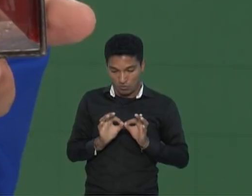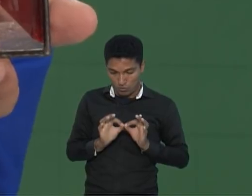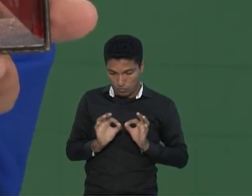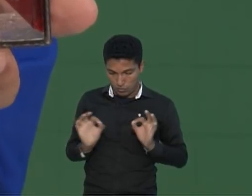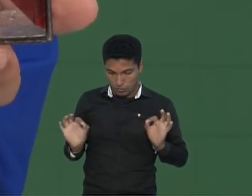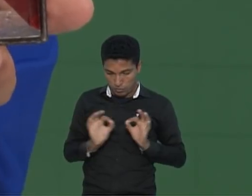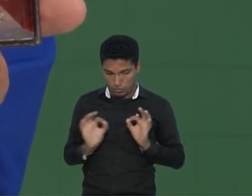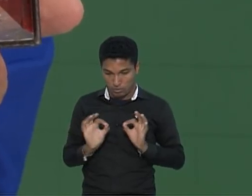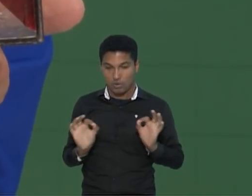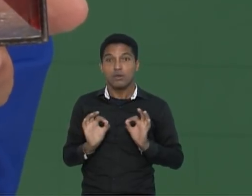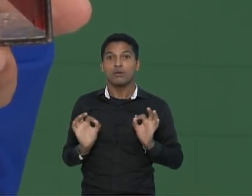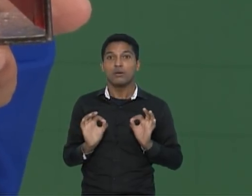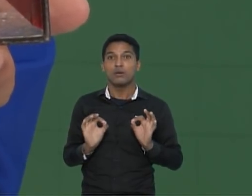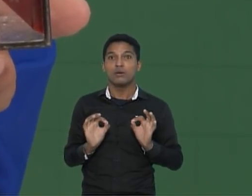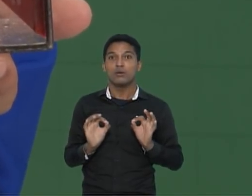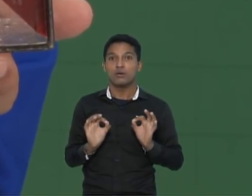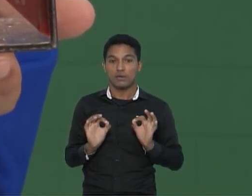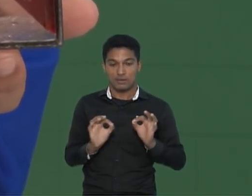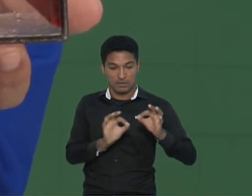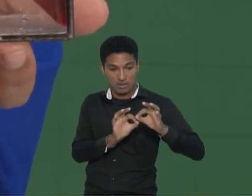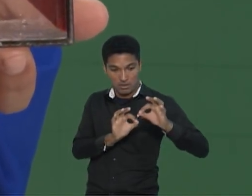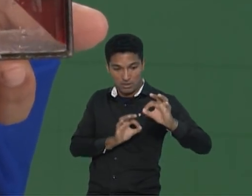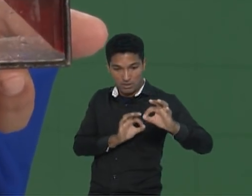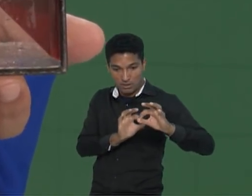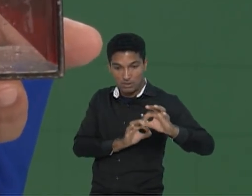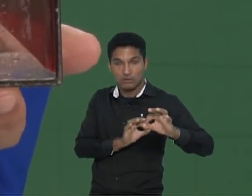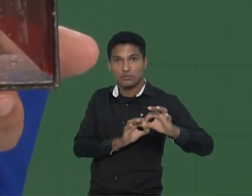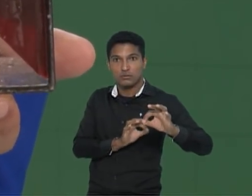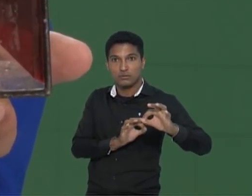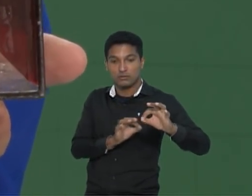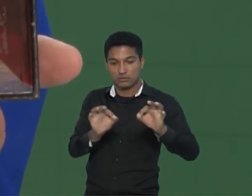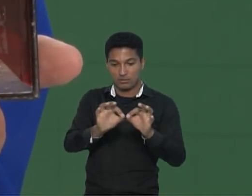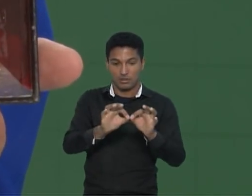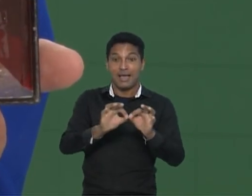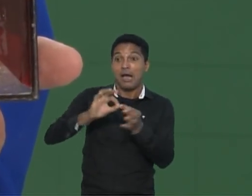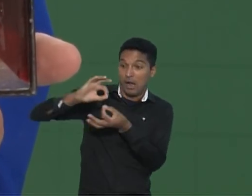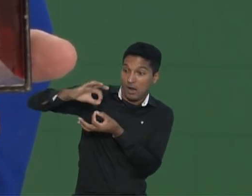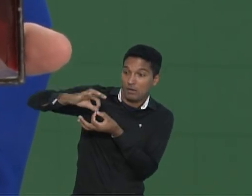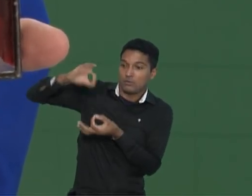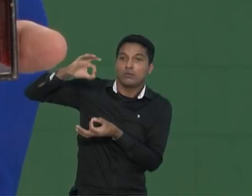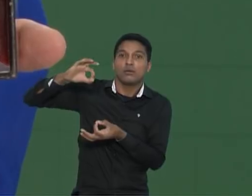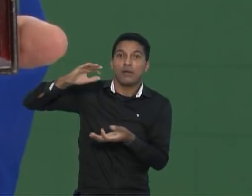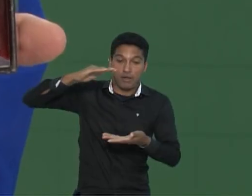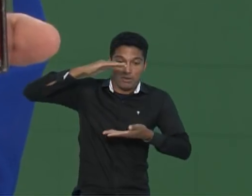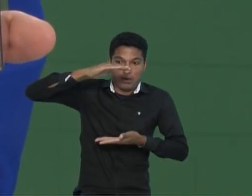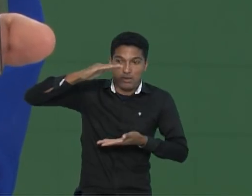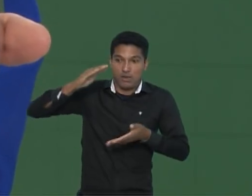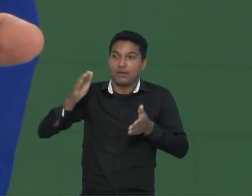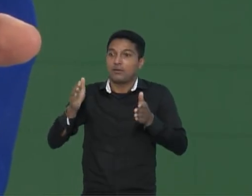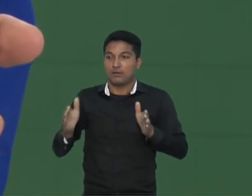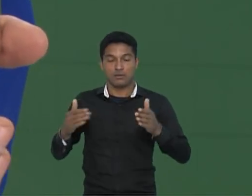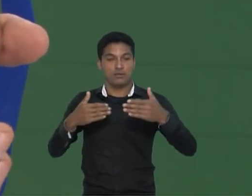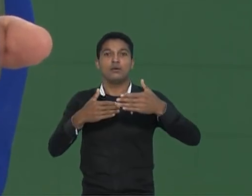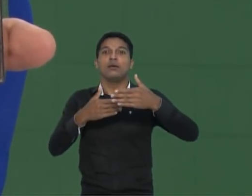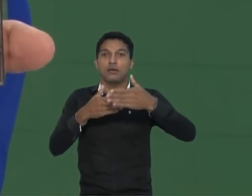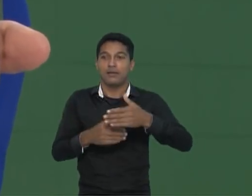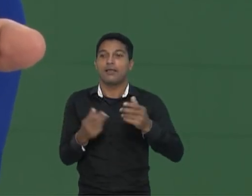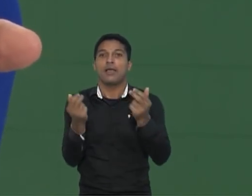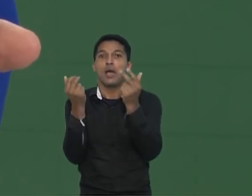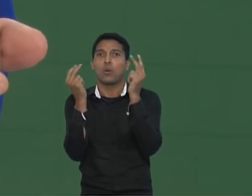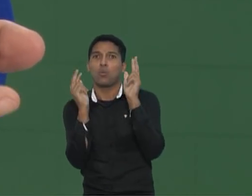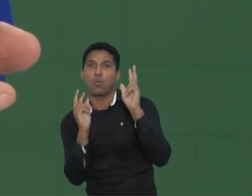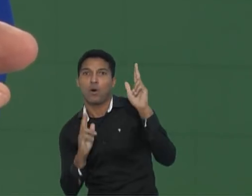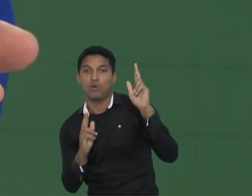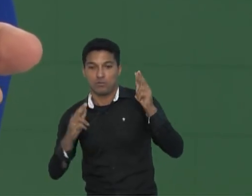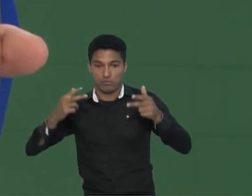comprimento, tem a mesma medida na largura, tem a mesma medida na altura, né? Então, quando nós temos as